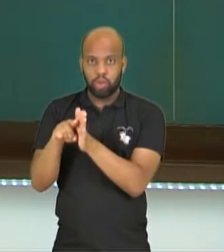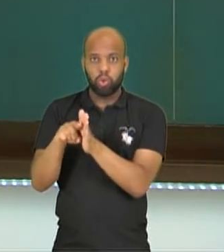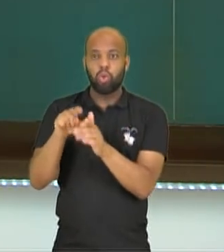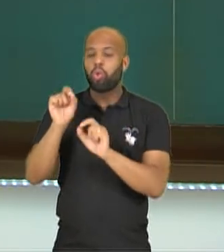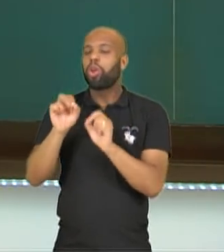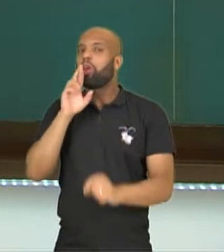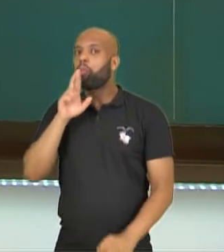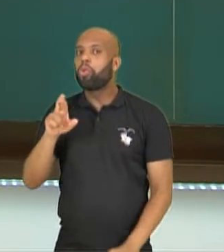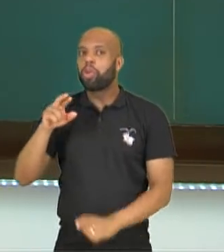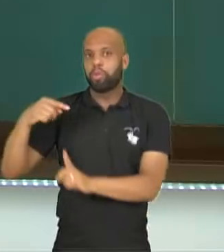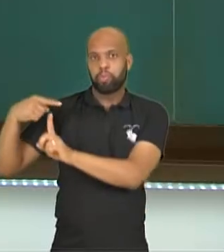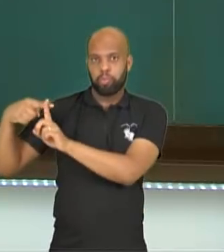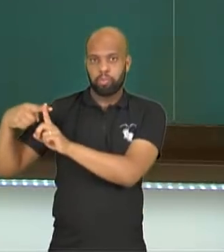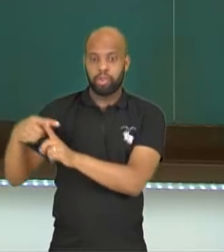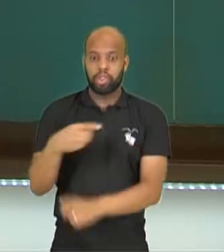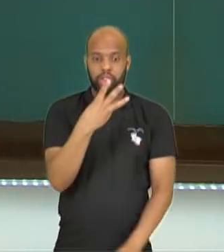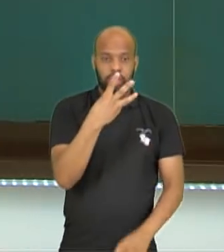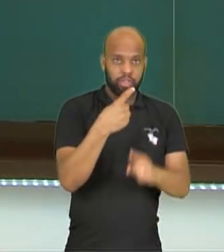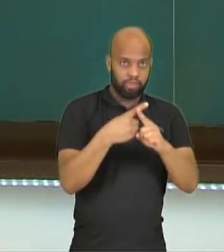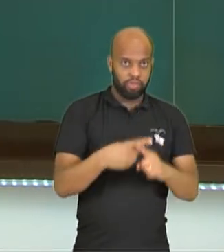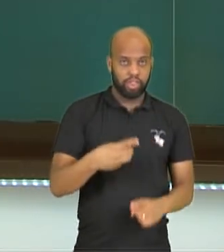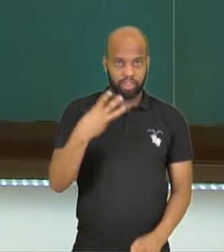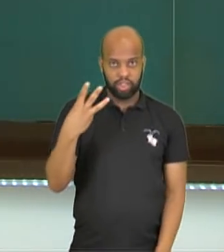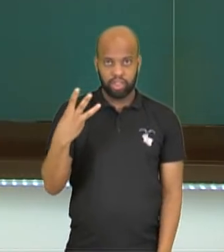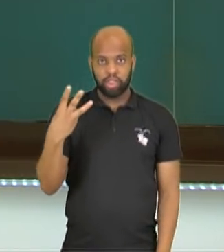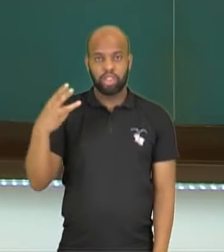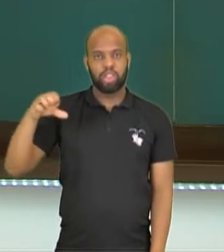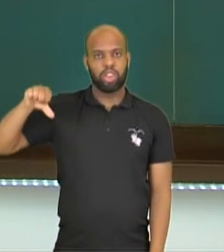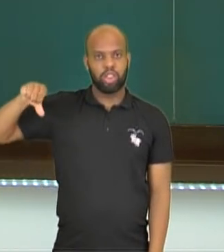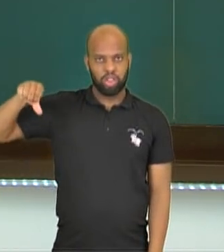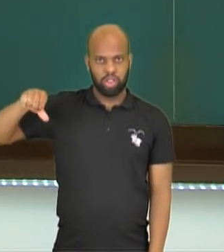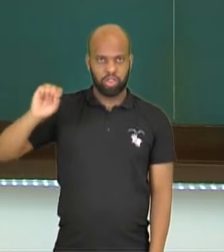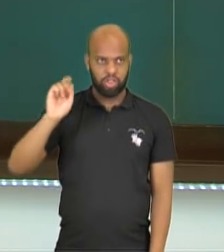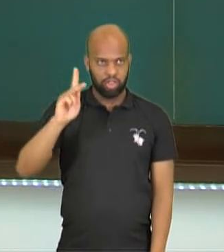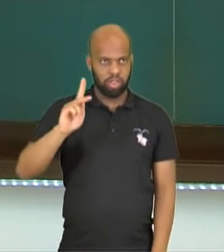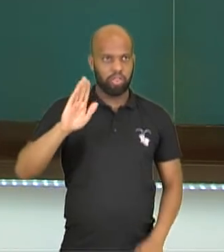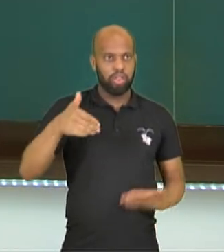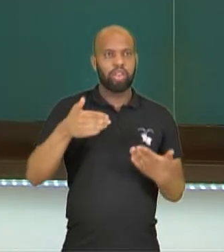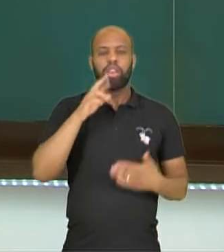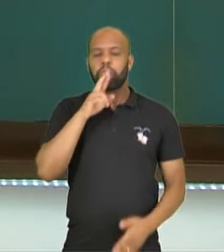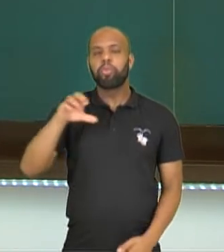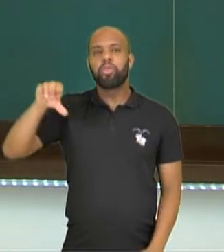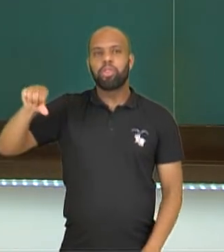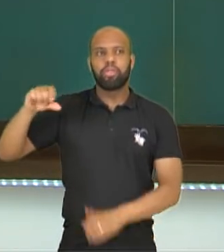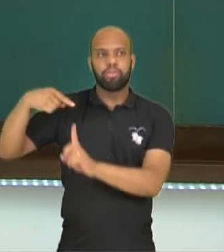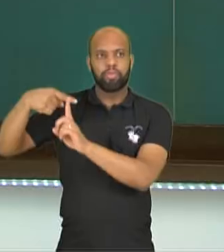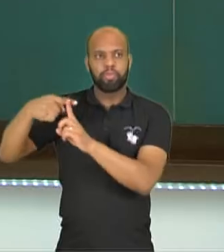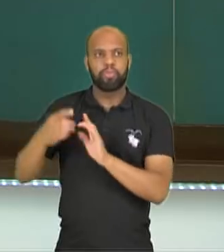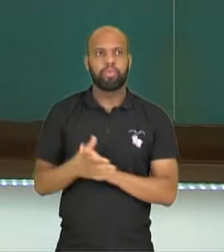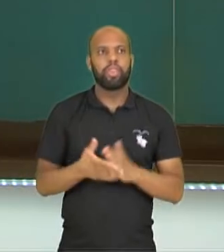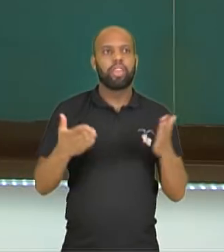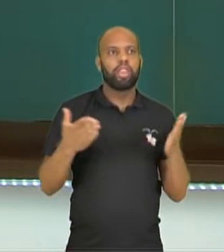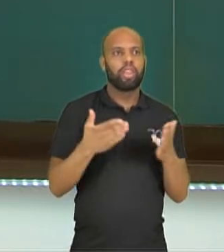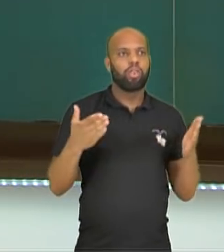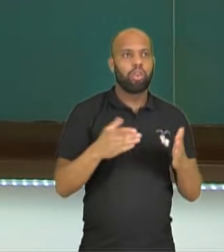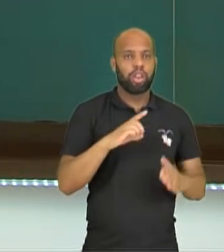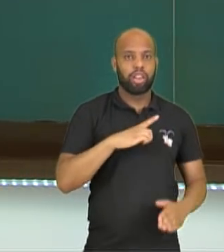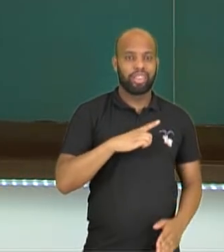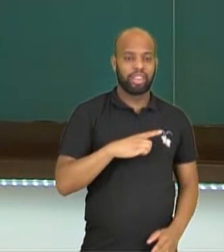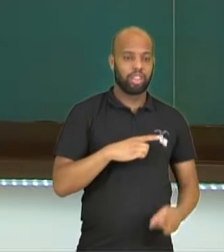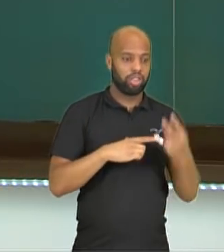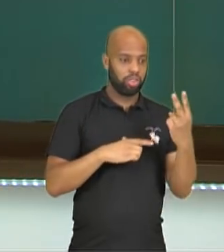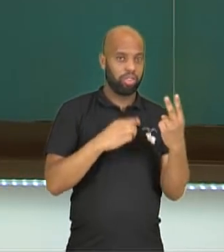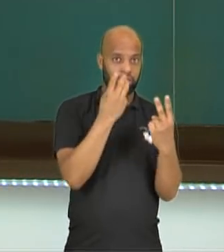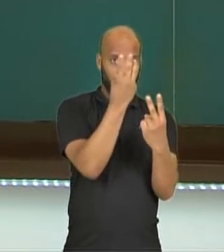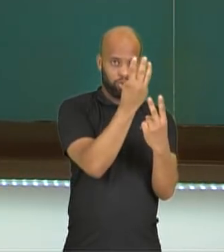menos, mais. 3 vezes 3, 9, ok? Então, deu 9 positivo. 2 ao cubo.